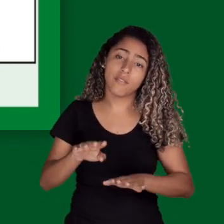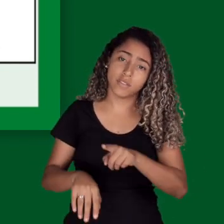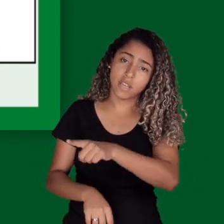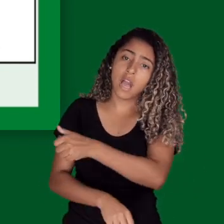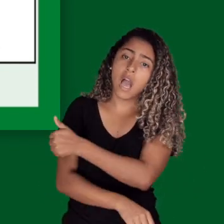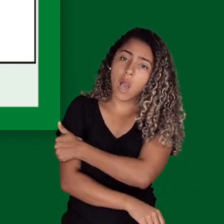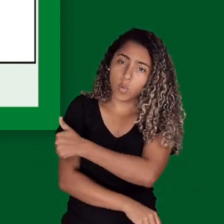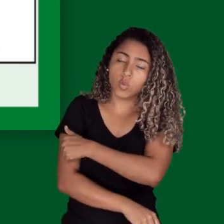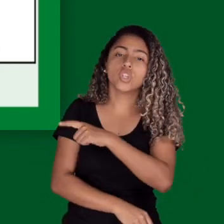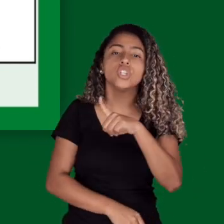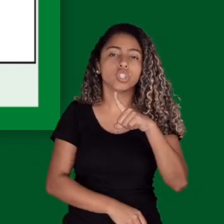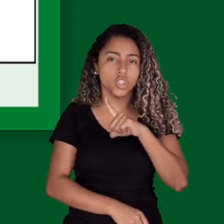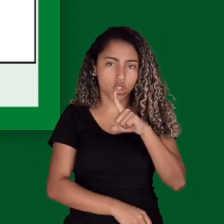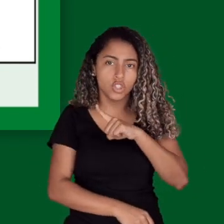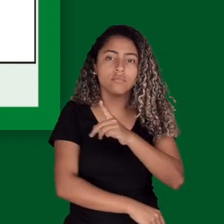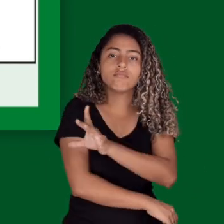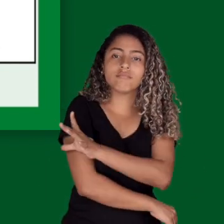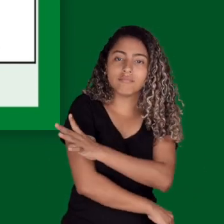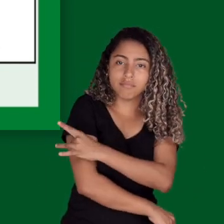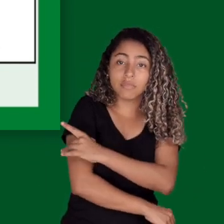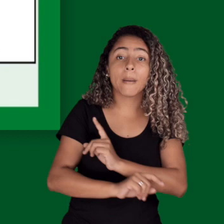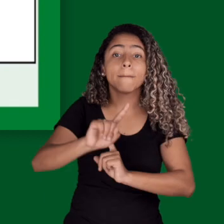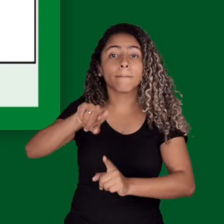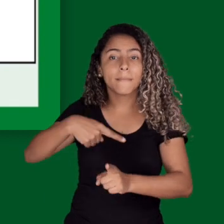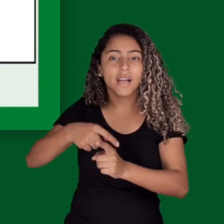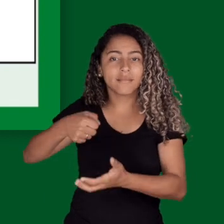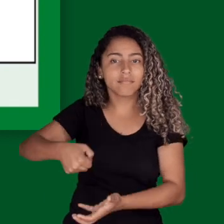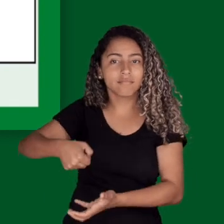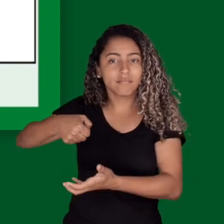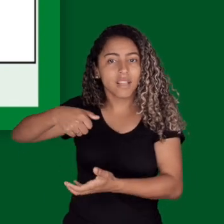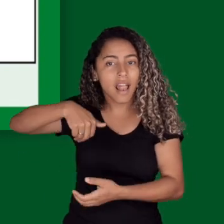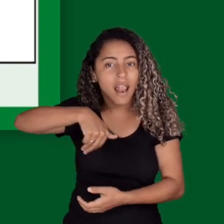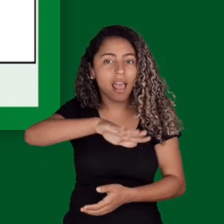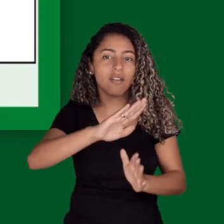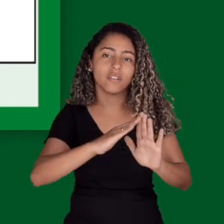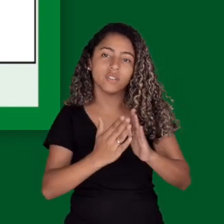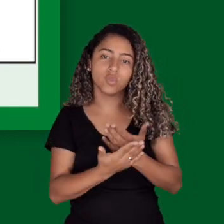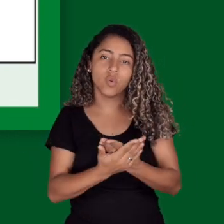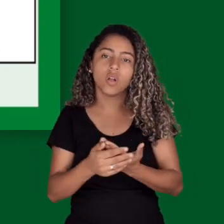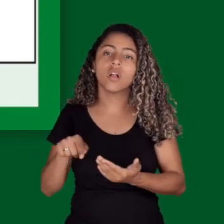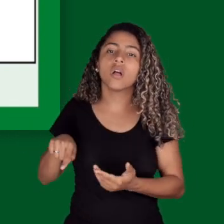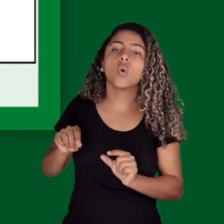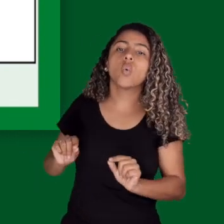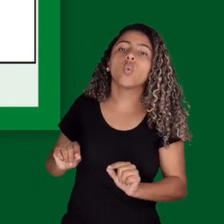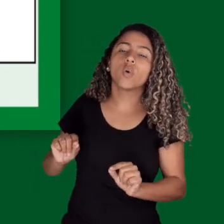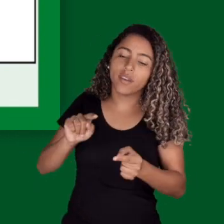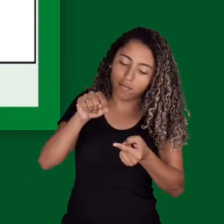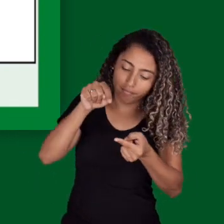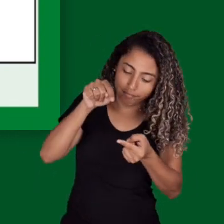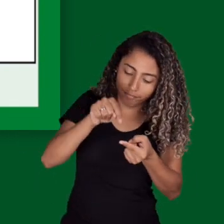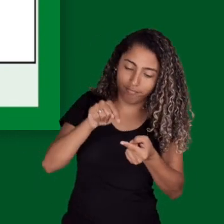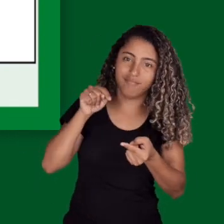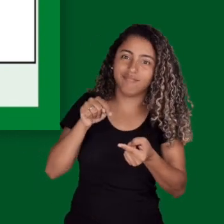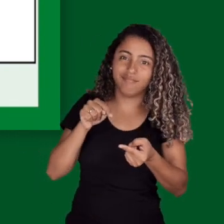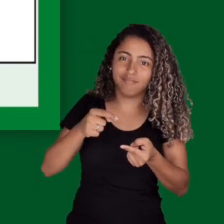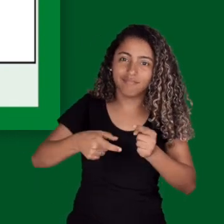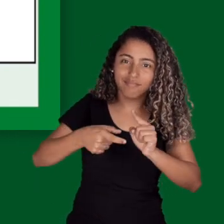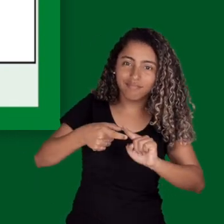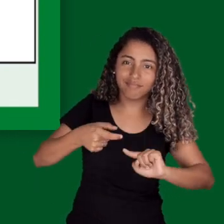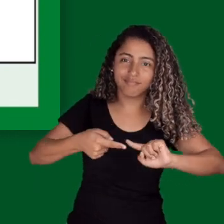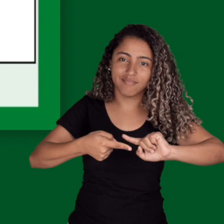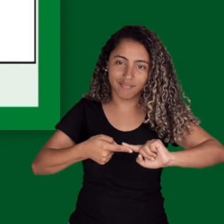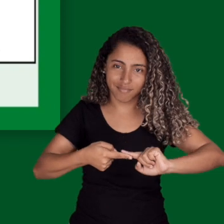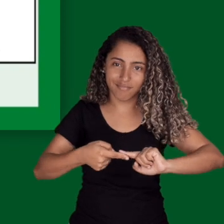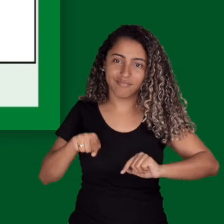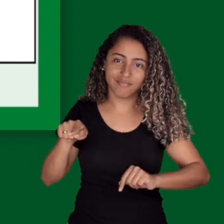esse aluno ele vai levar para a escola, além do sensor, o aparelho de glicemia capilar, que é o aparelho que mede a glicose na ponta do dedo, com